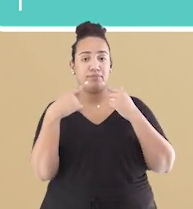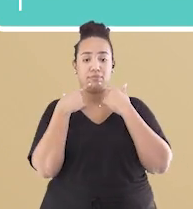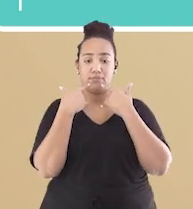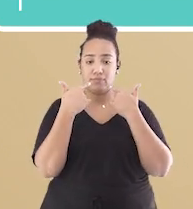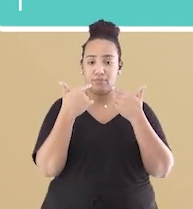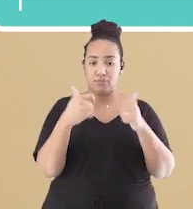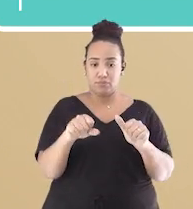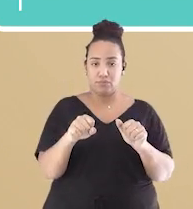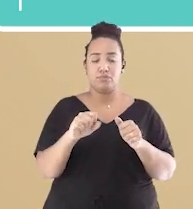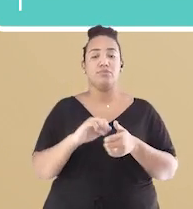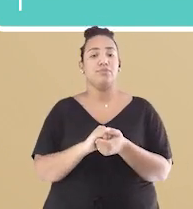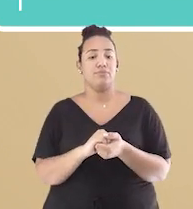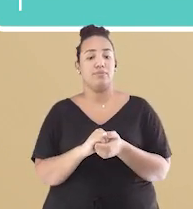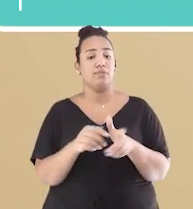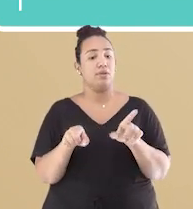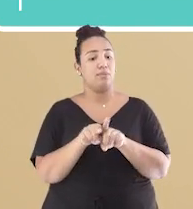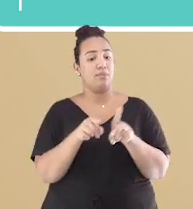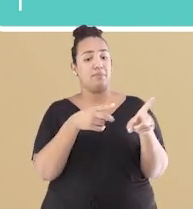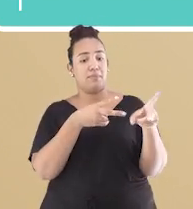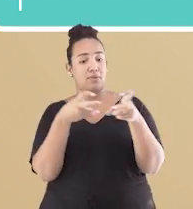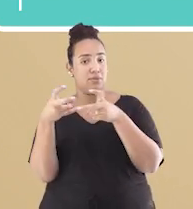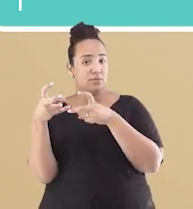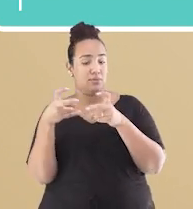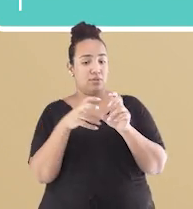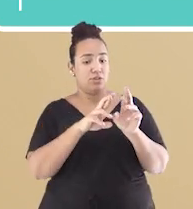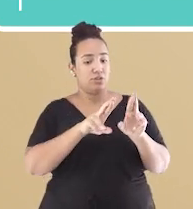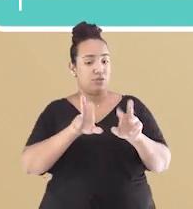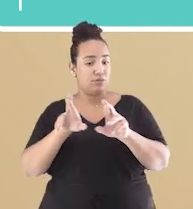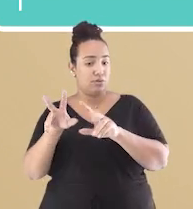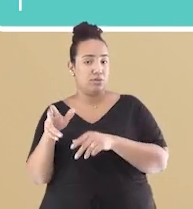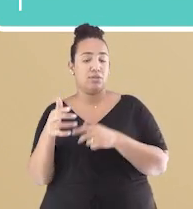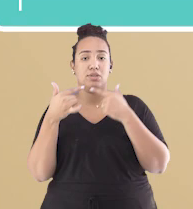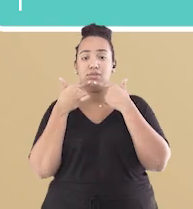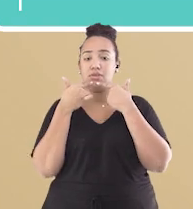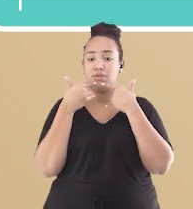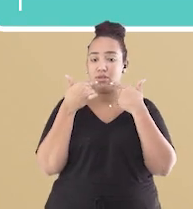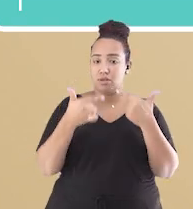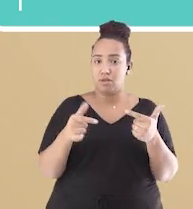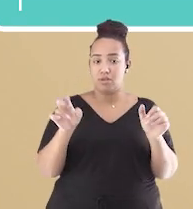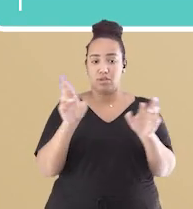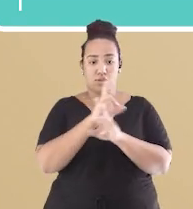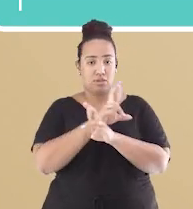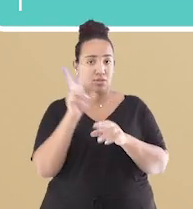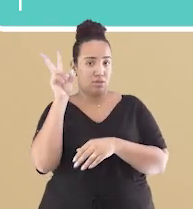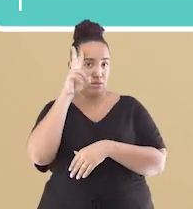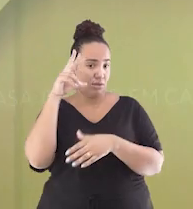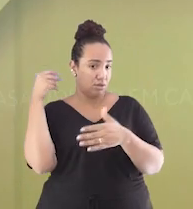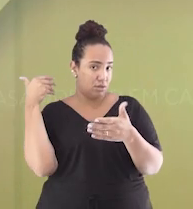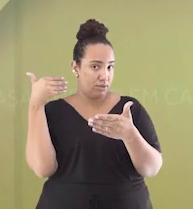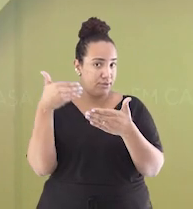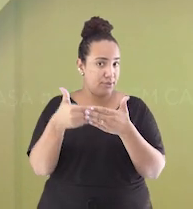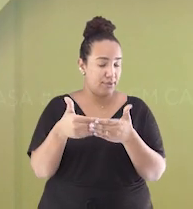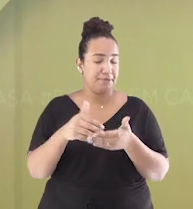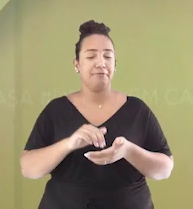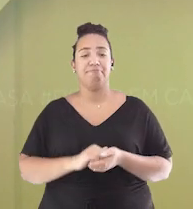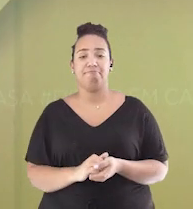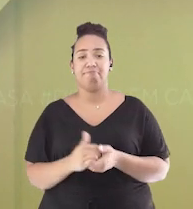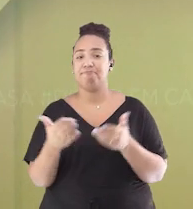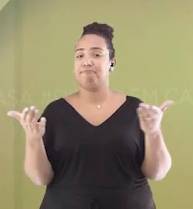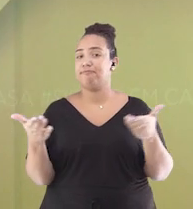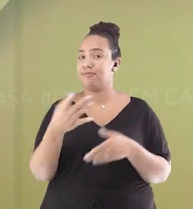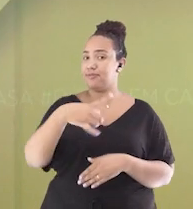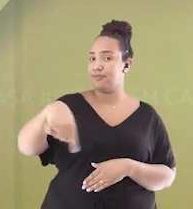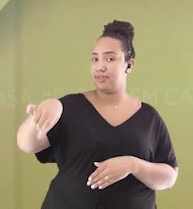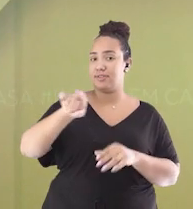uso, compreender as diferenças decorridas do uso da linguagem em relação histórica. Agora você